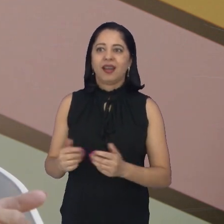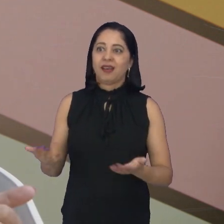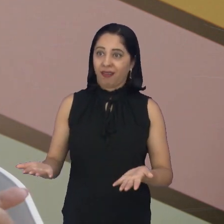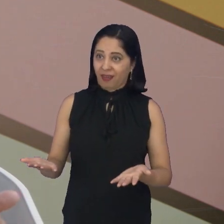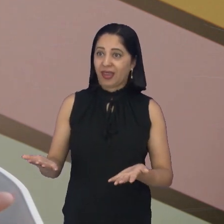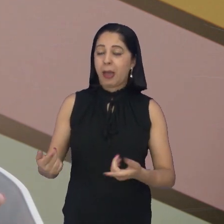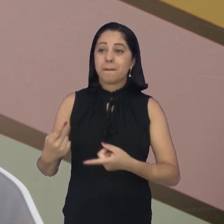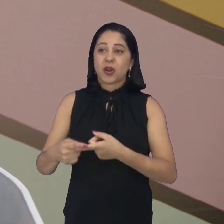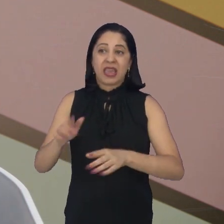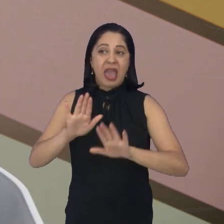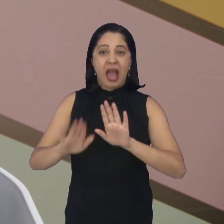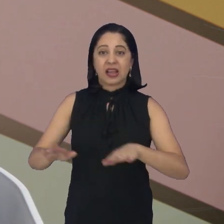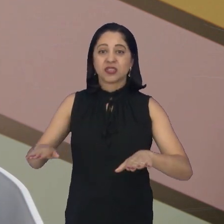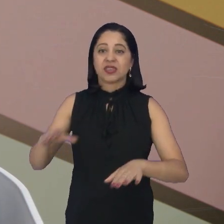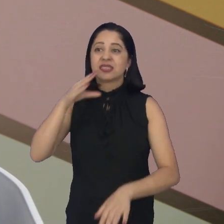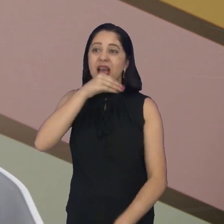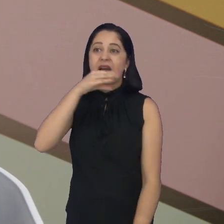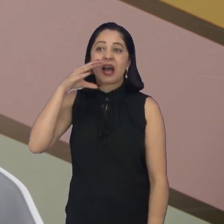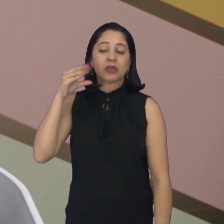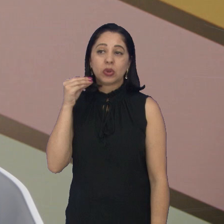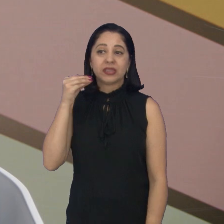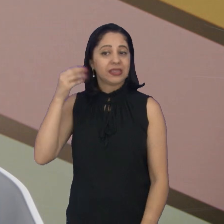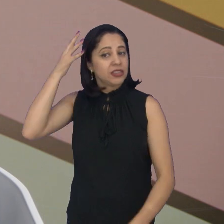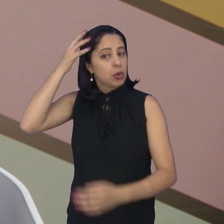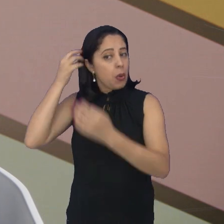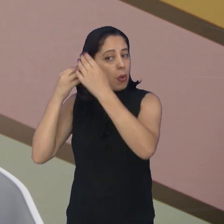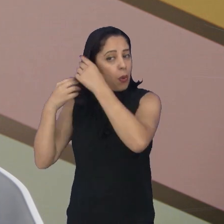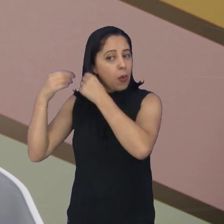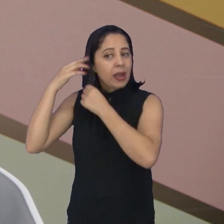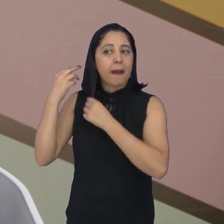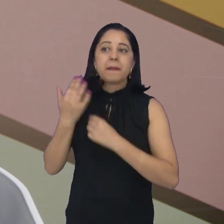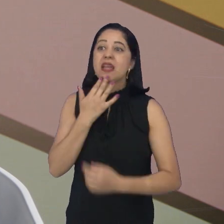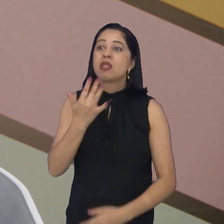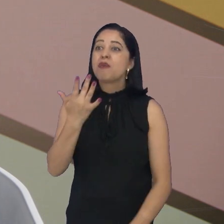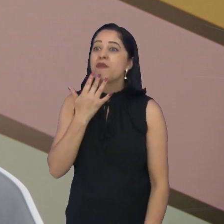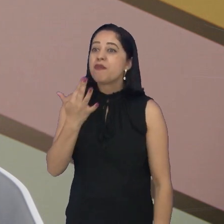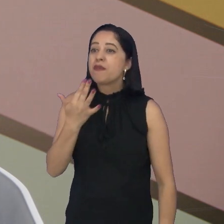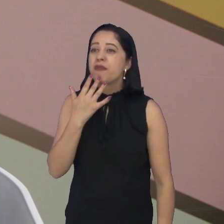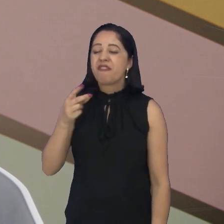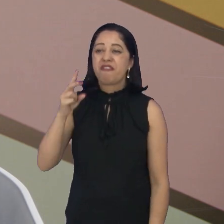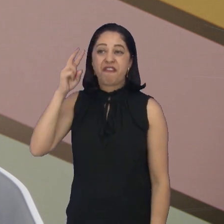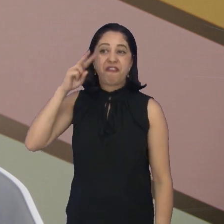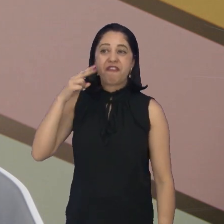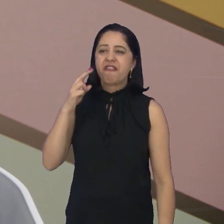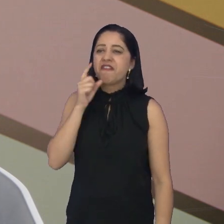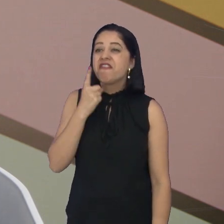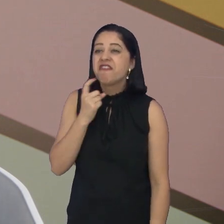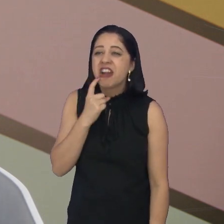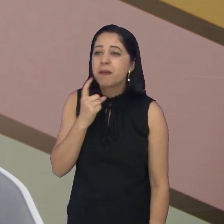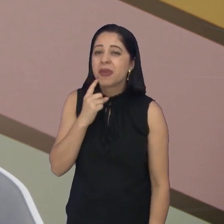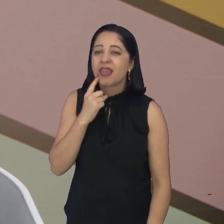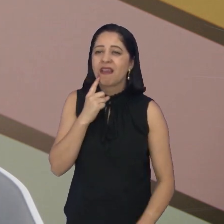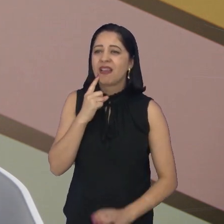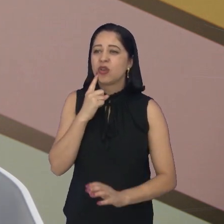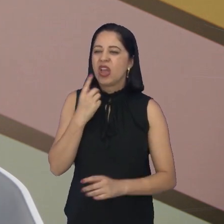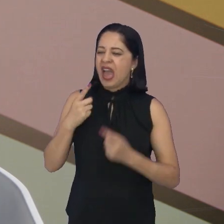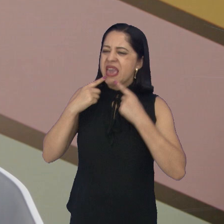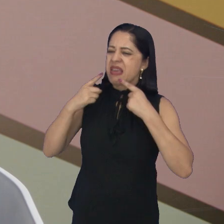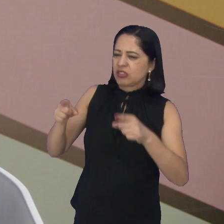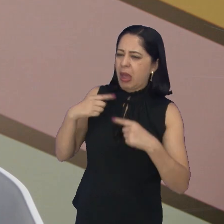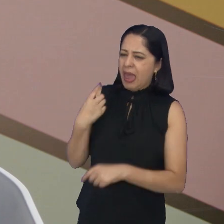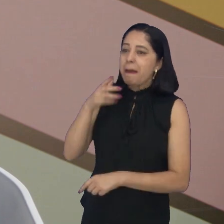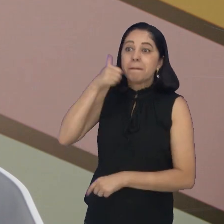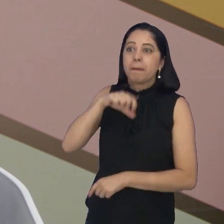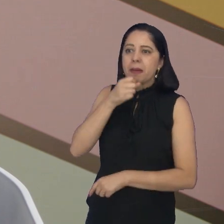de corrente pendurada, né? E a gente sabe que foi muito criticado por isso, mas são fases. Então, se a gente